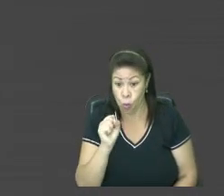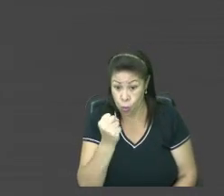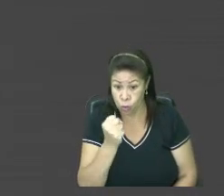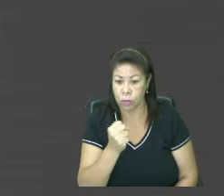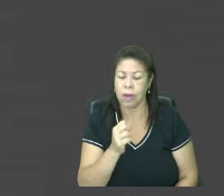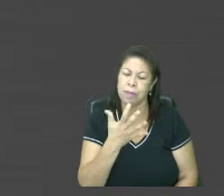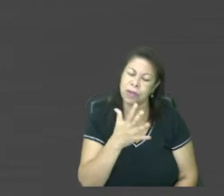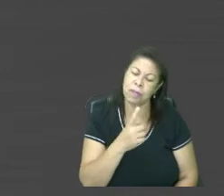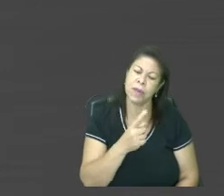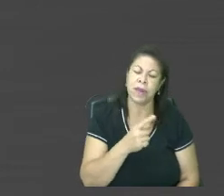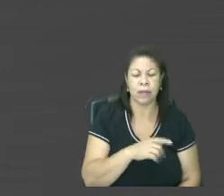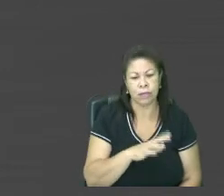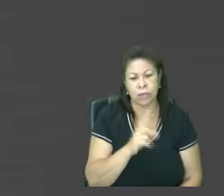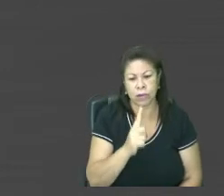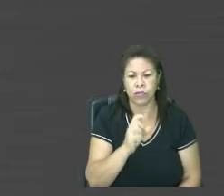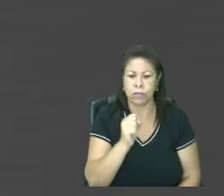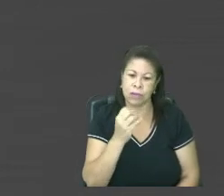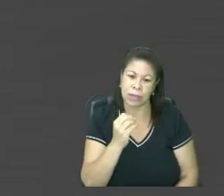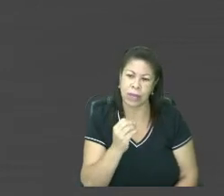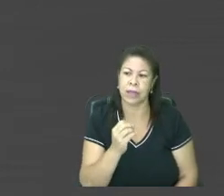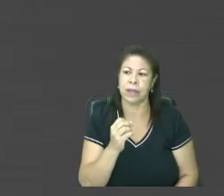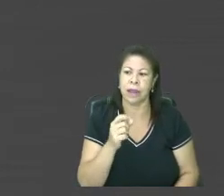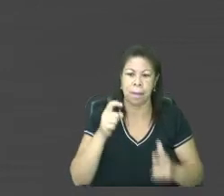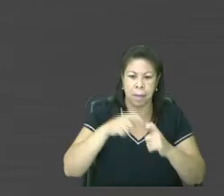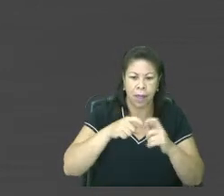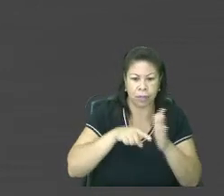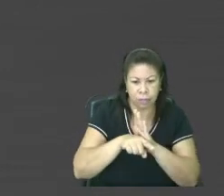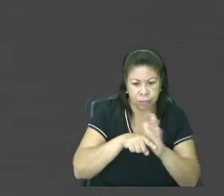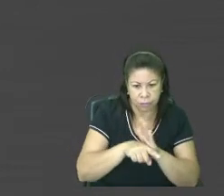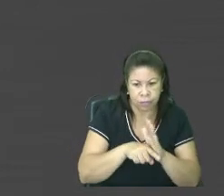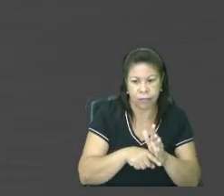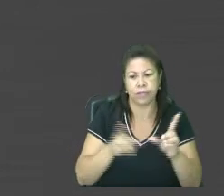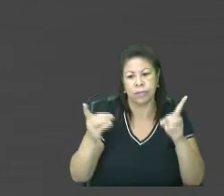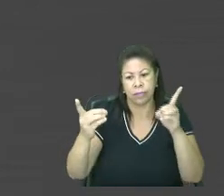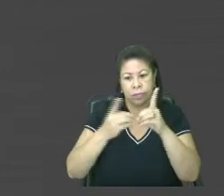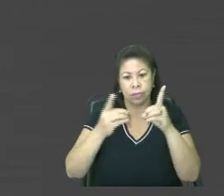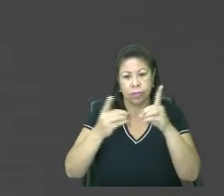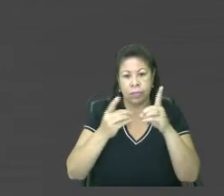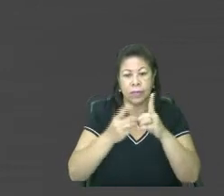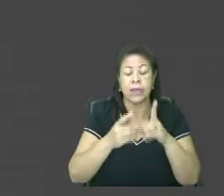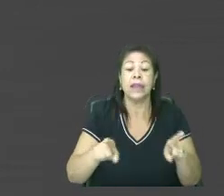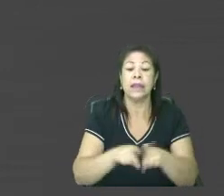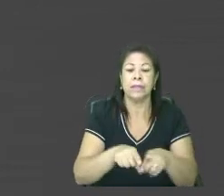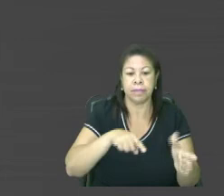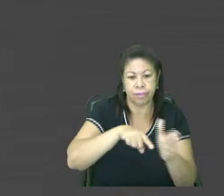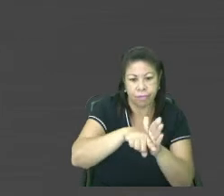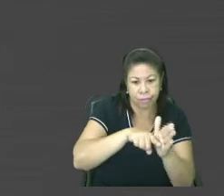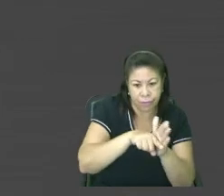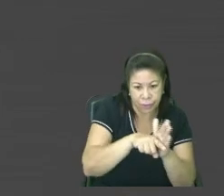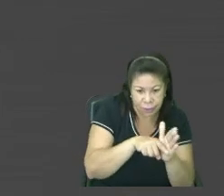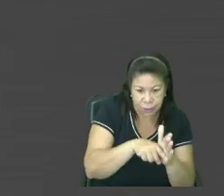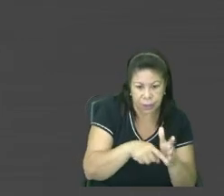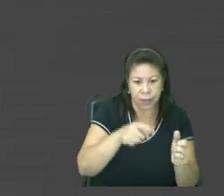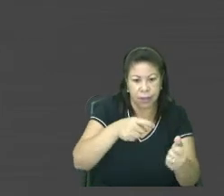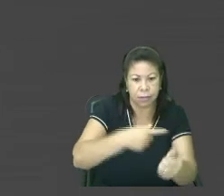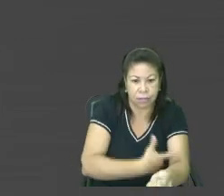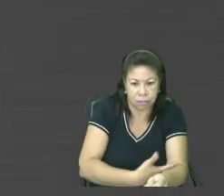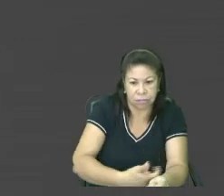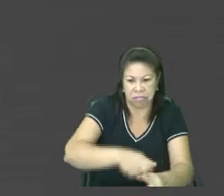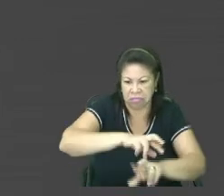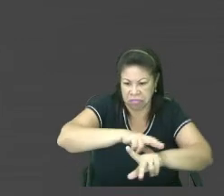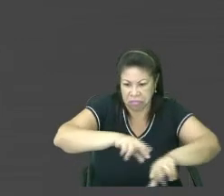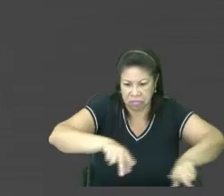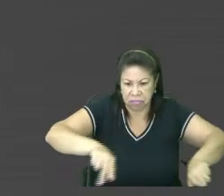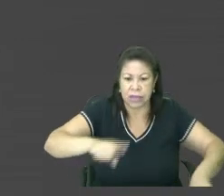1.880 consultas, né? Com relação aos exames, a gente tem uma oferta de 32.179